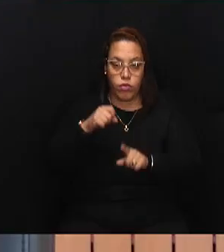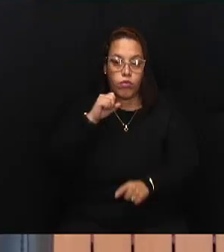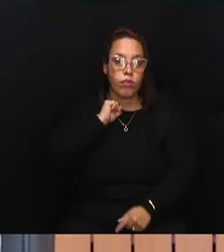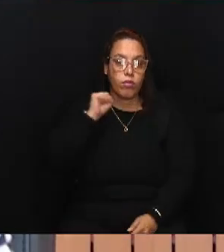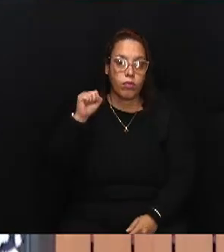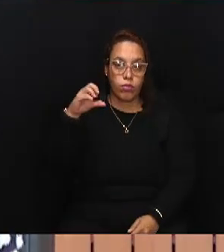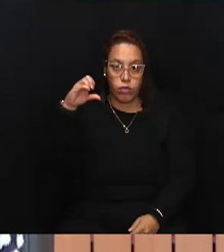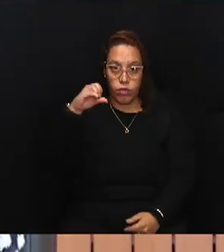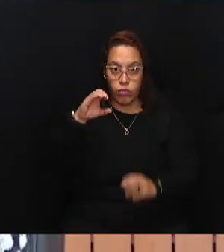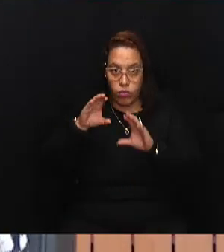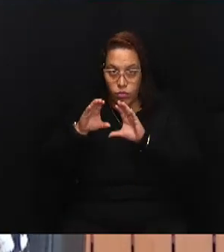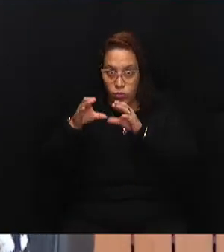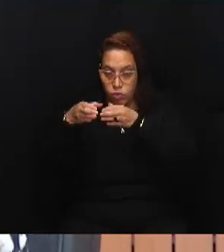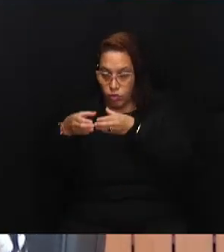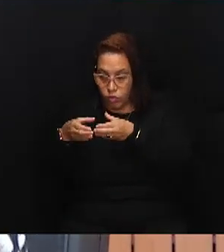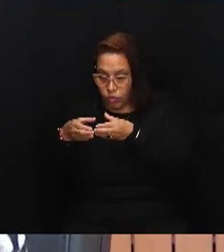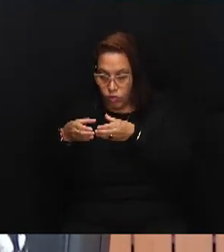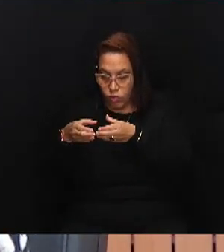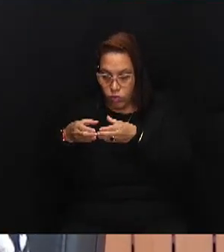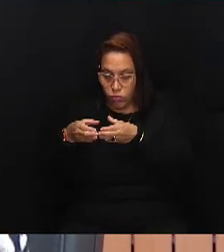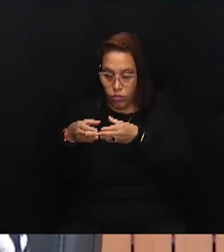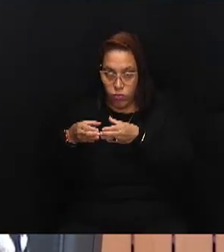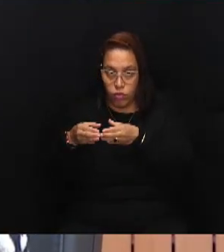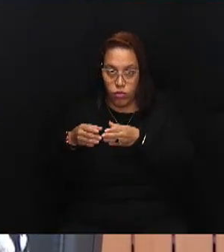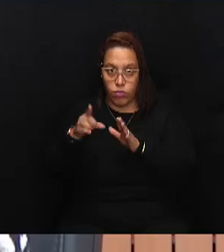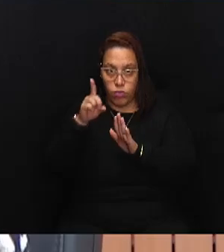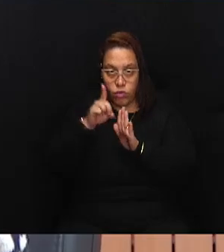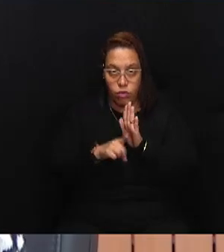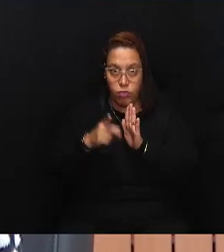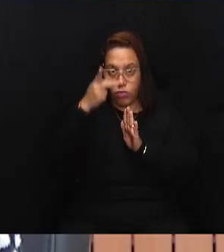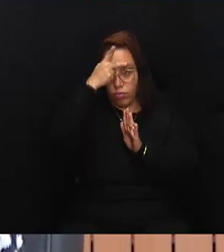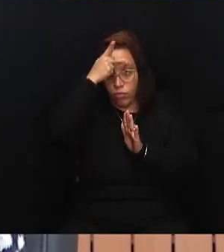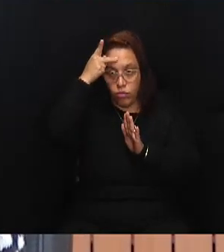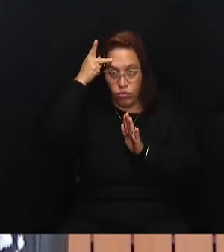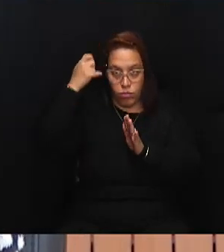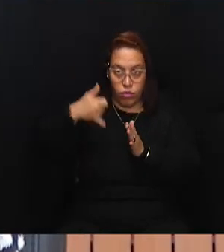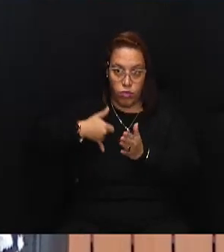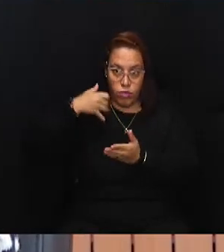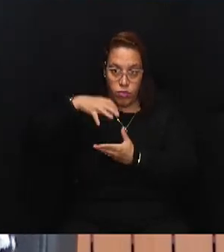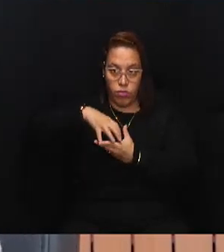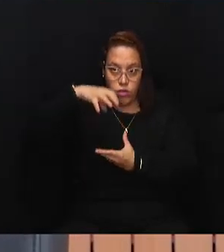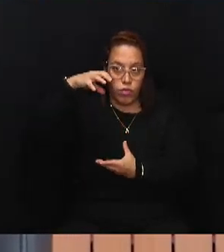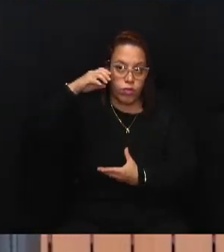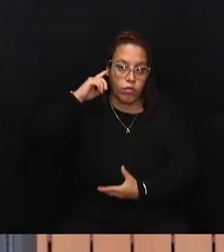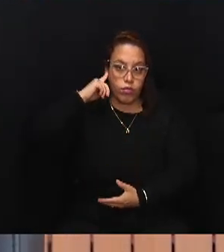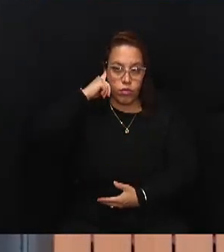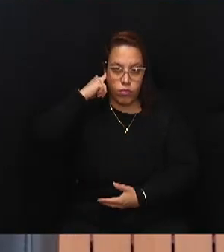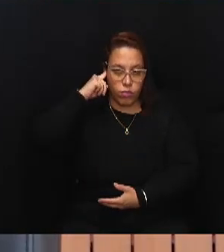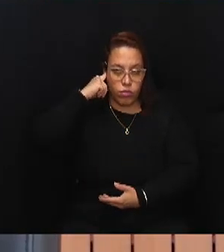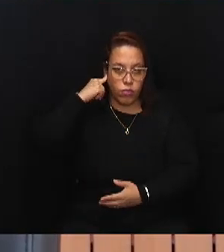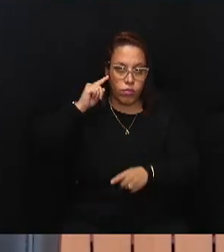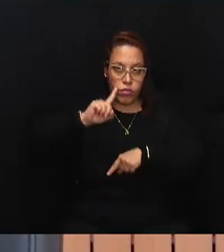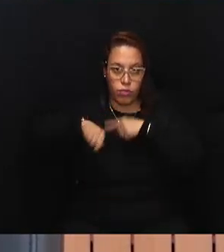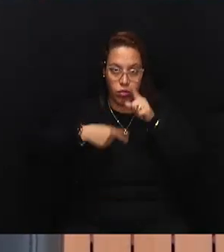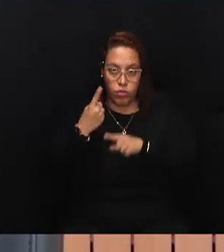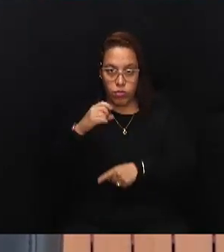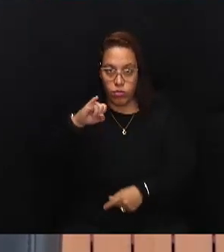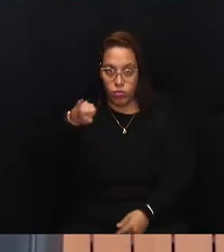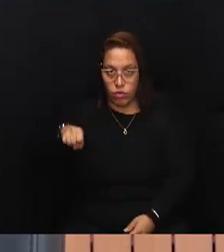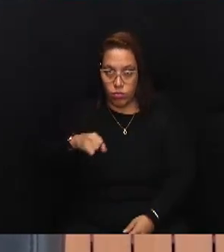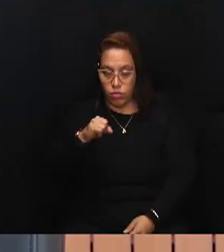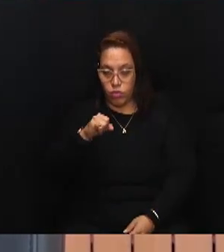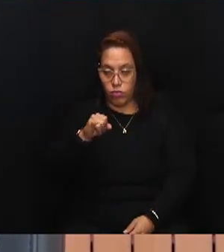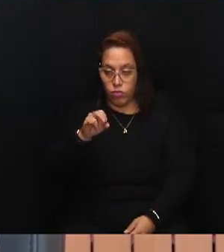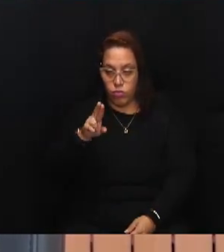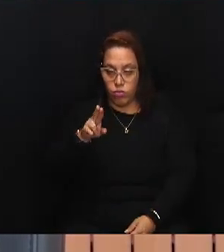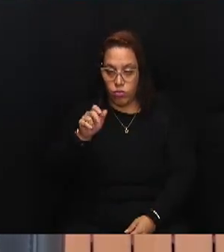9ª Conferência Municipal dos Direitos da Pessoa Idosa. Foi um sucesso, né, Juarez? A gente teve que